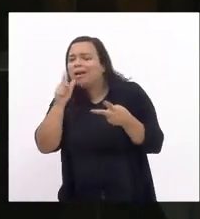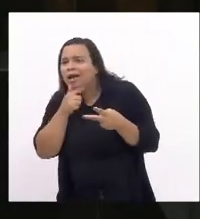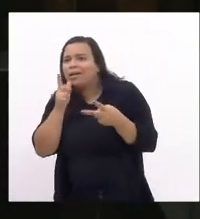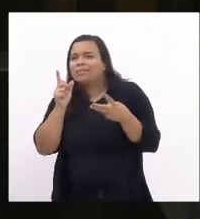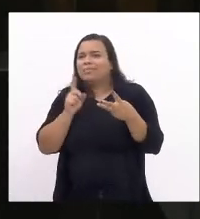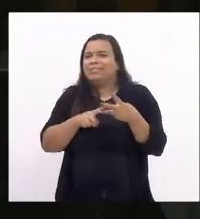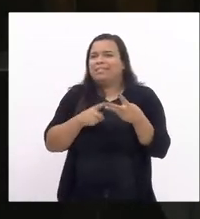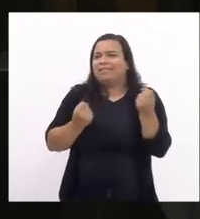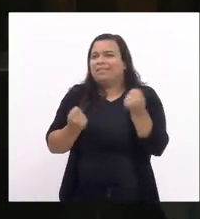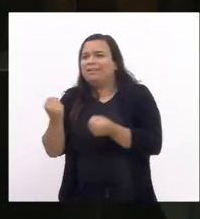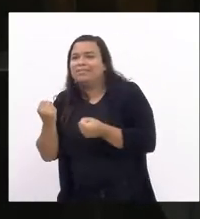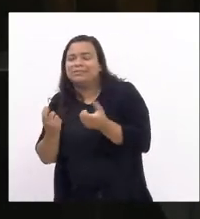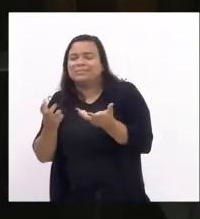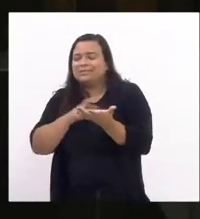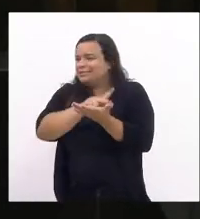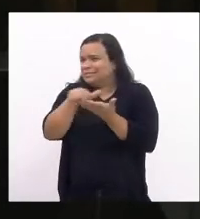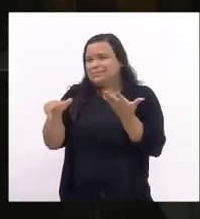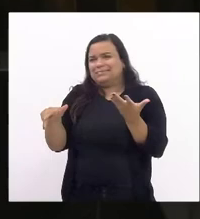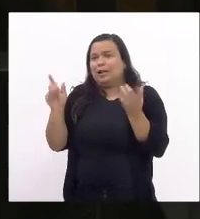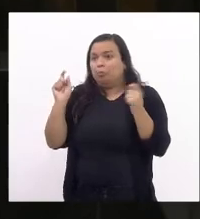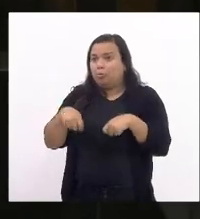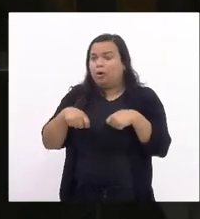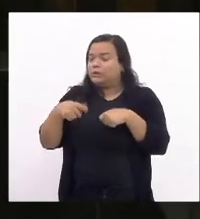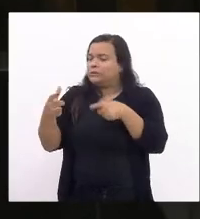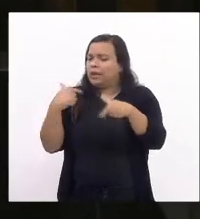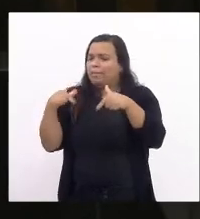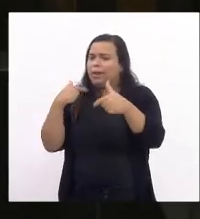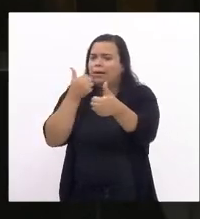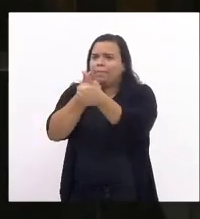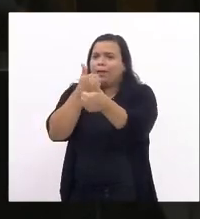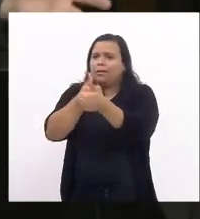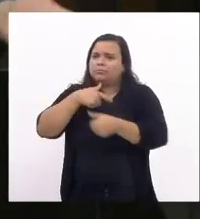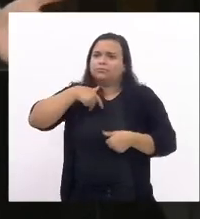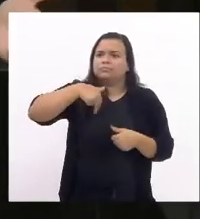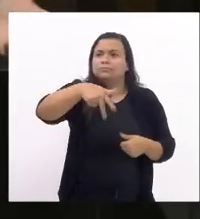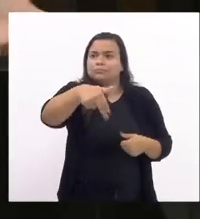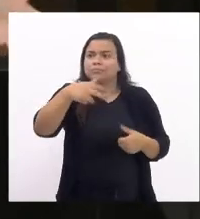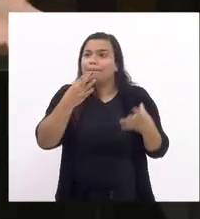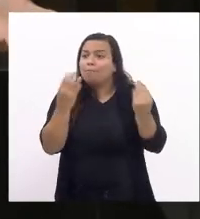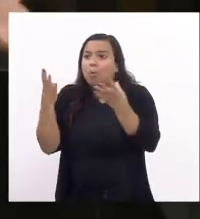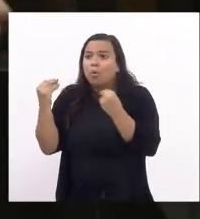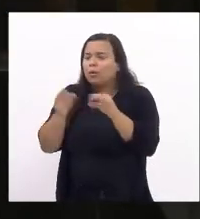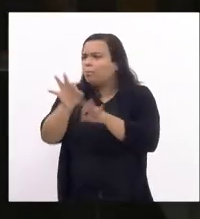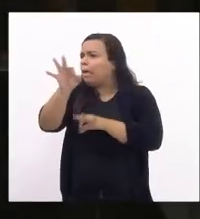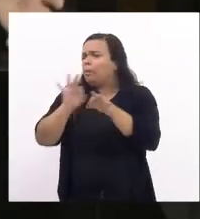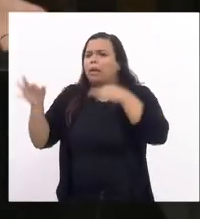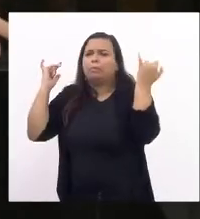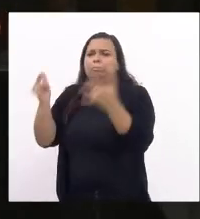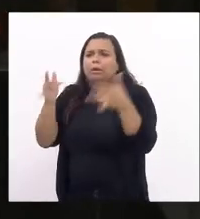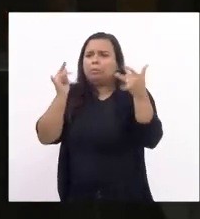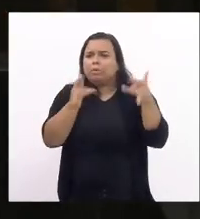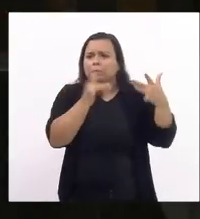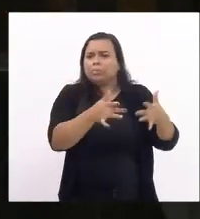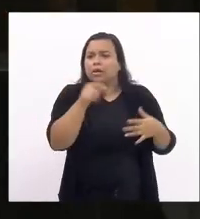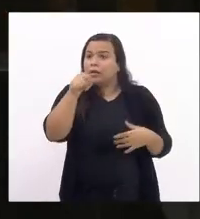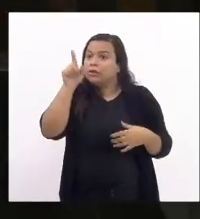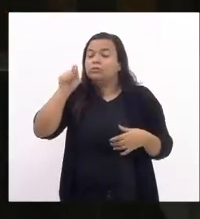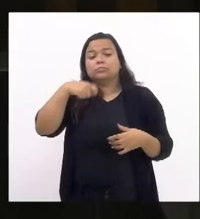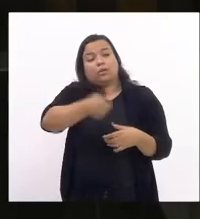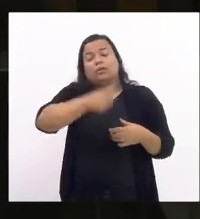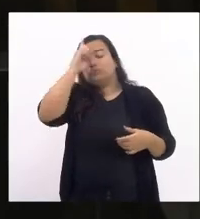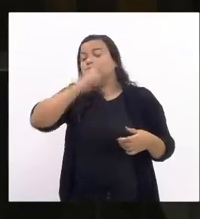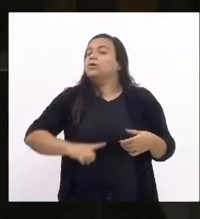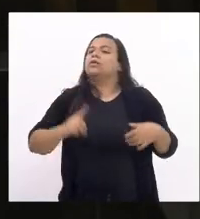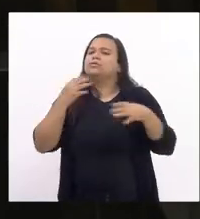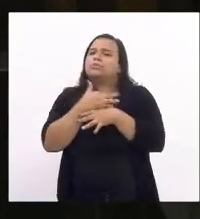é recuperar uma área que tem milhares e milhares de metros quadrados abandonados. Isso é direito à cidade.